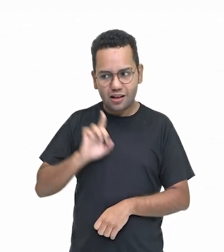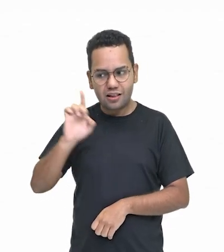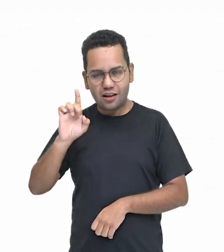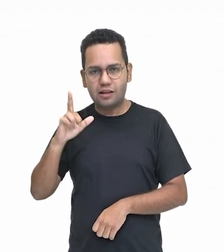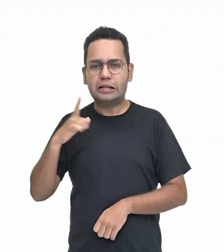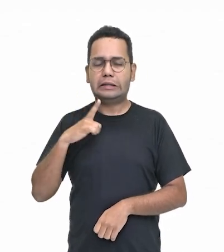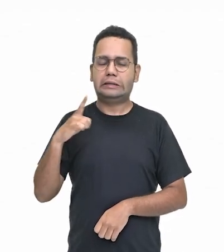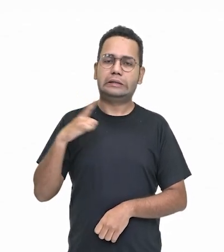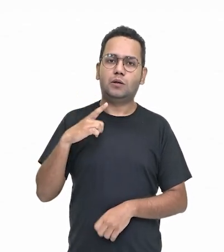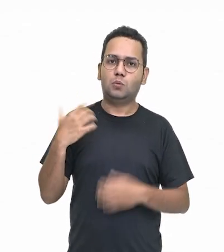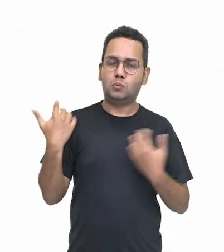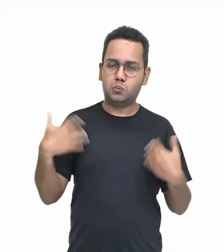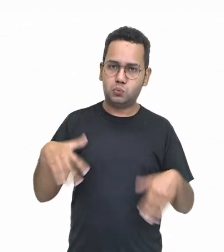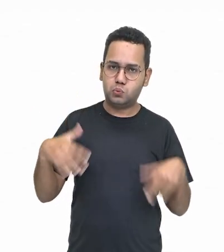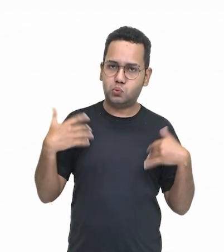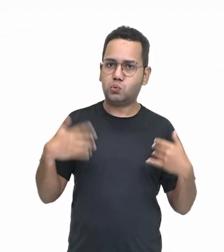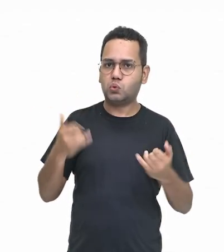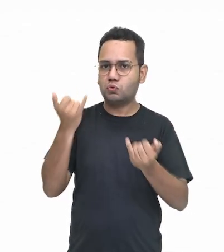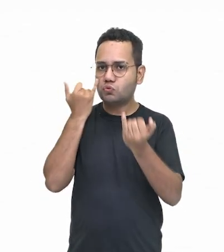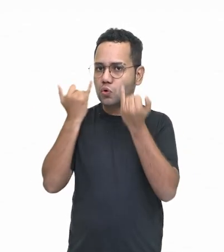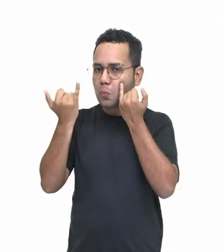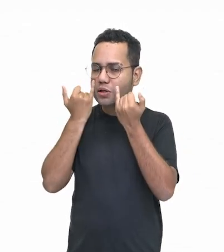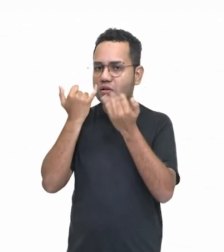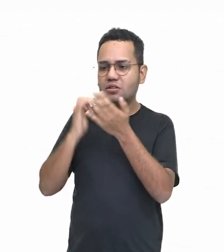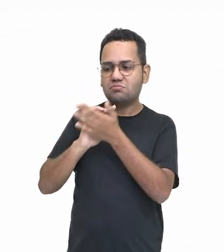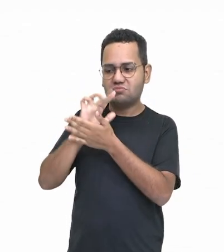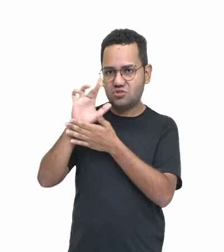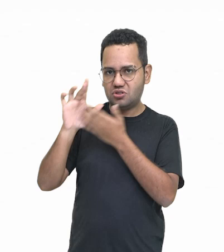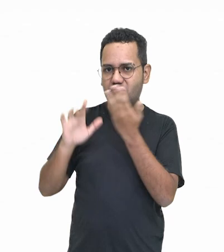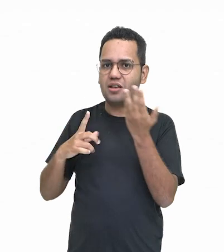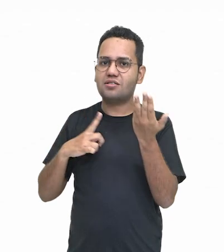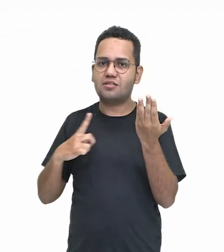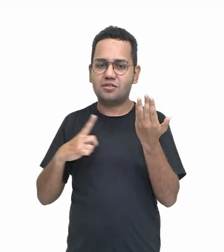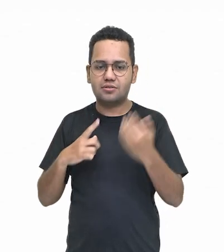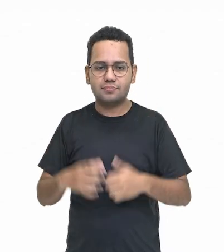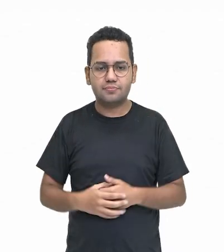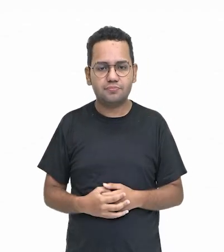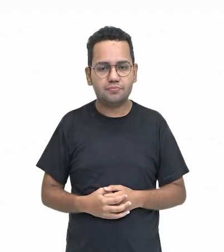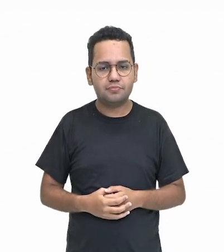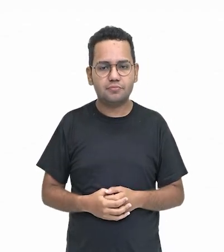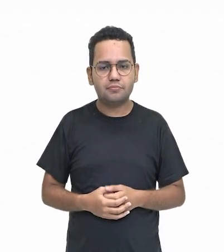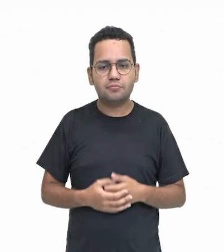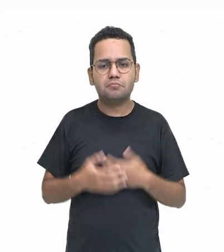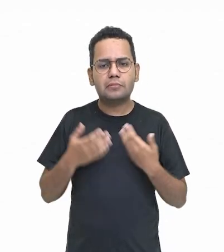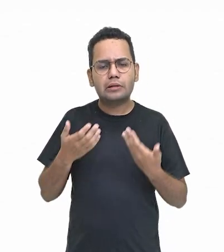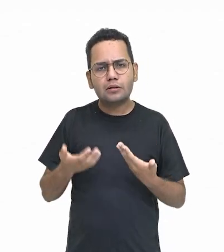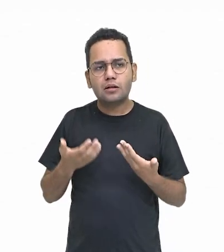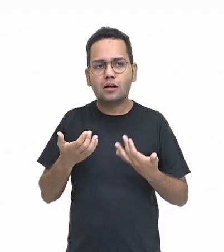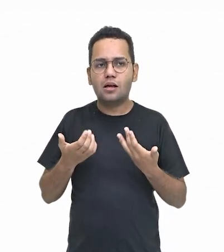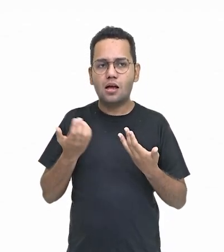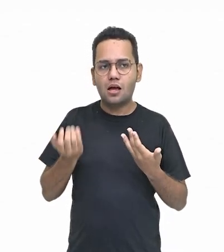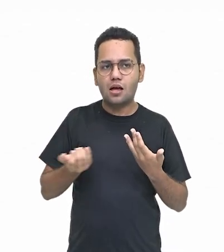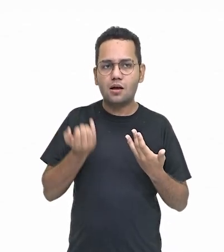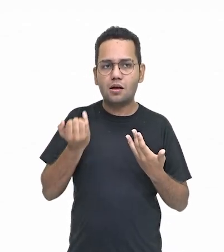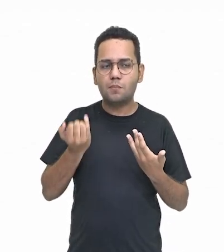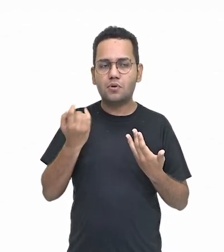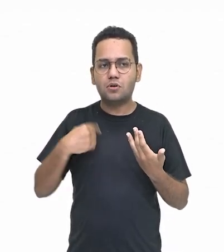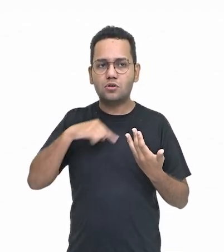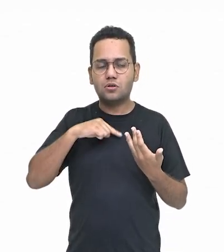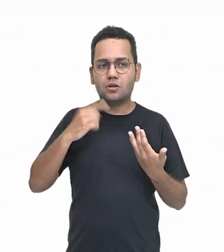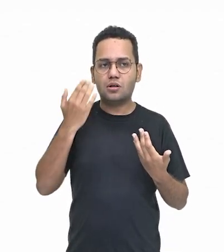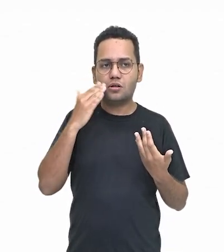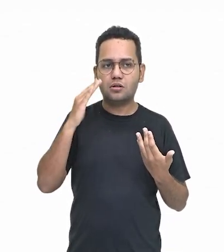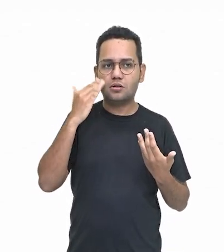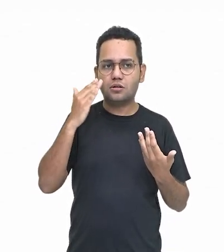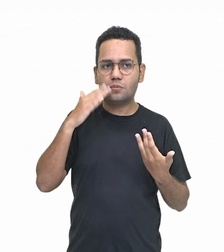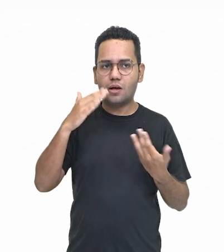coisa envolvida. É possível debruçar o olhar sociológico para este simples momento, que